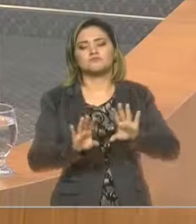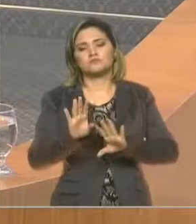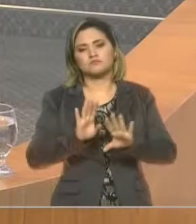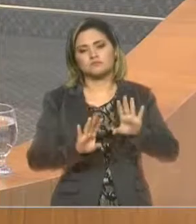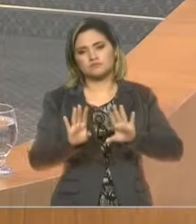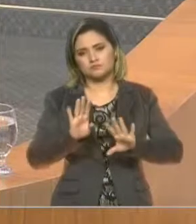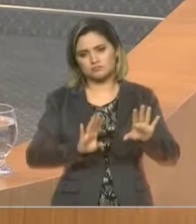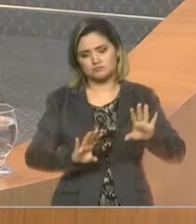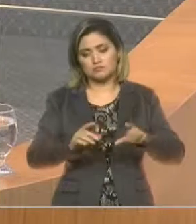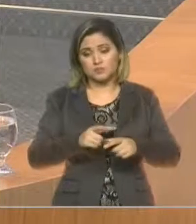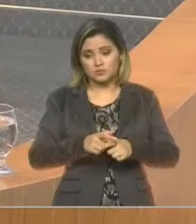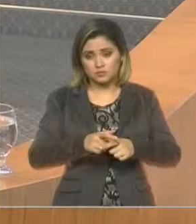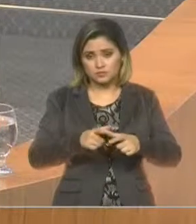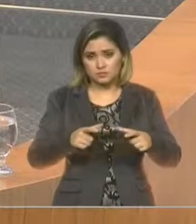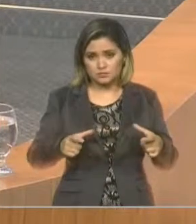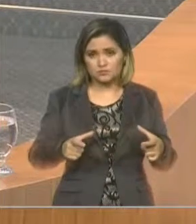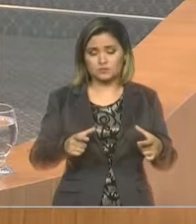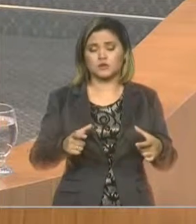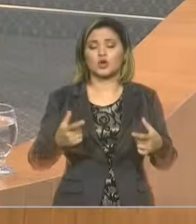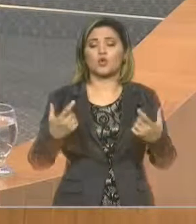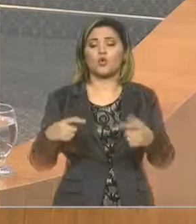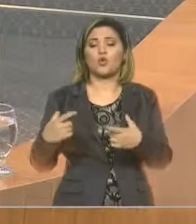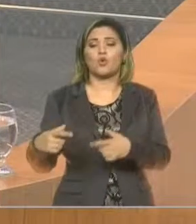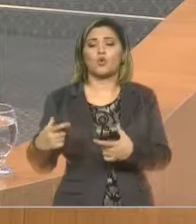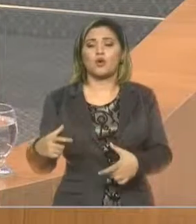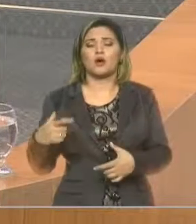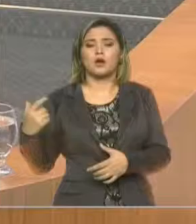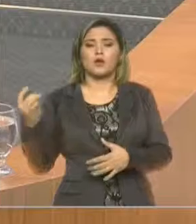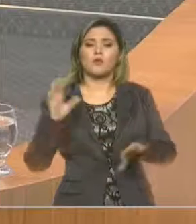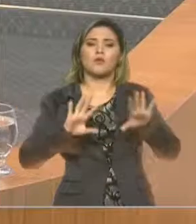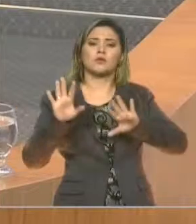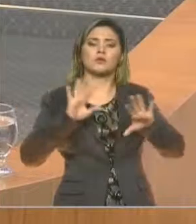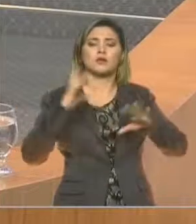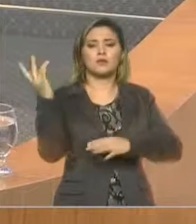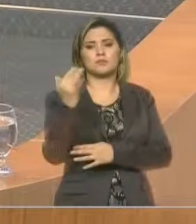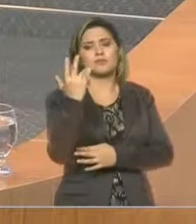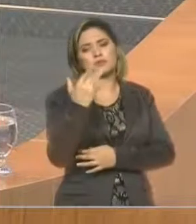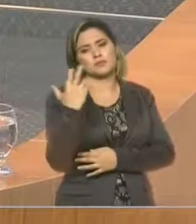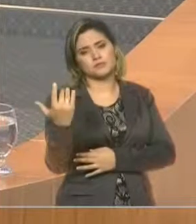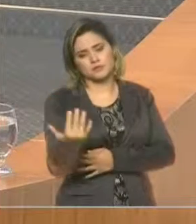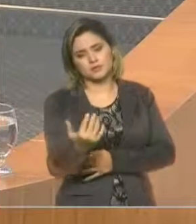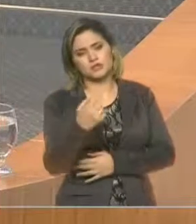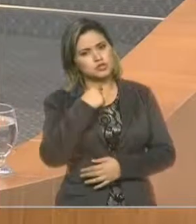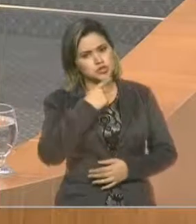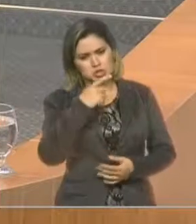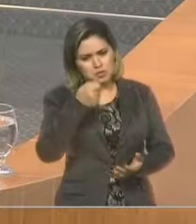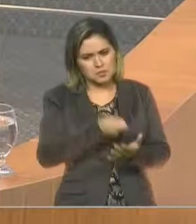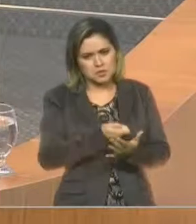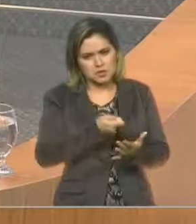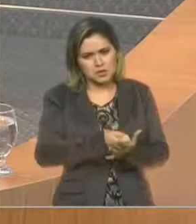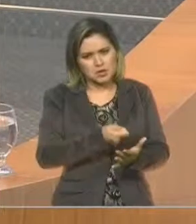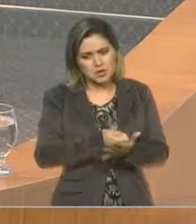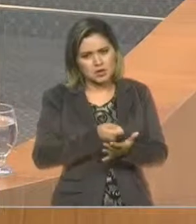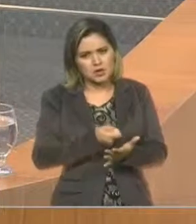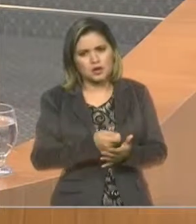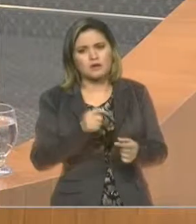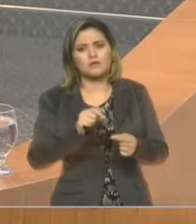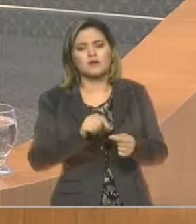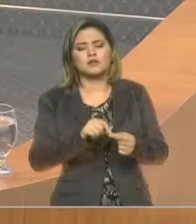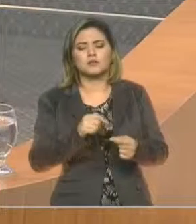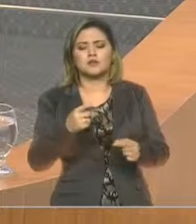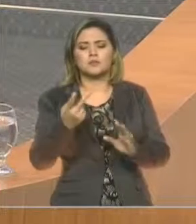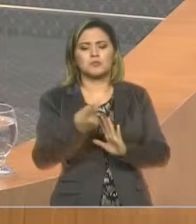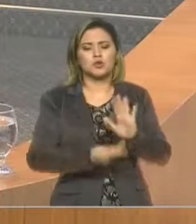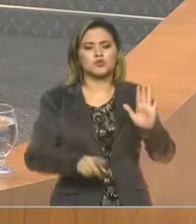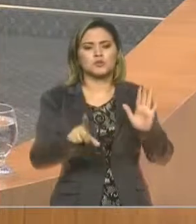e ampliar áreas de preservação ambiental. Ninguém é obrigado a fazer plano político para que o Maranhão, a cidade de São